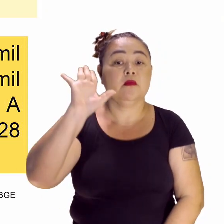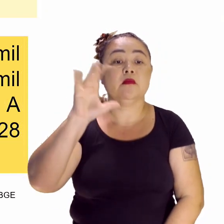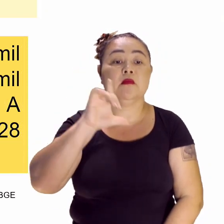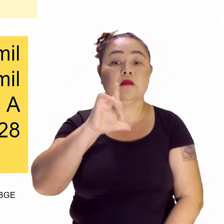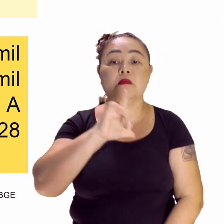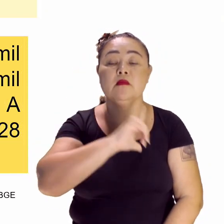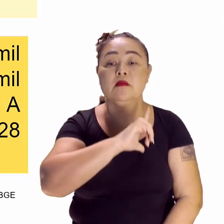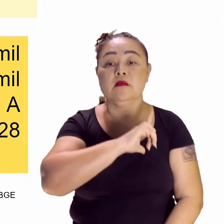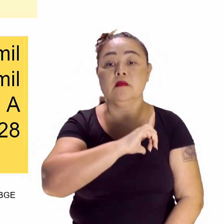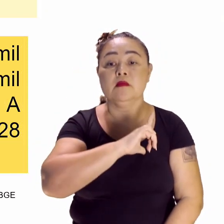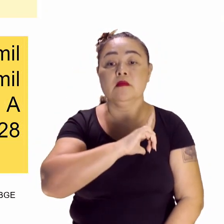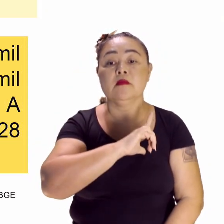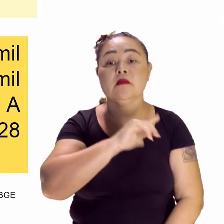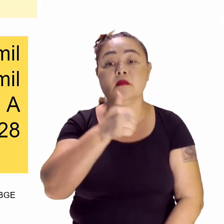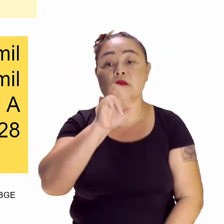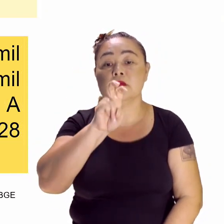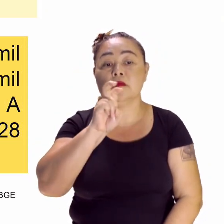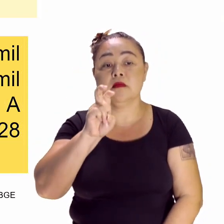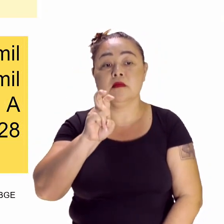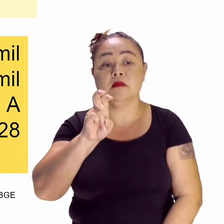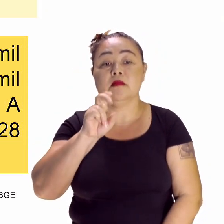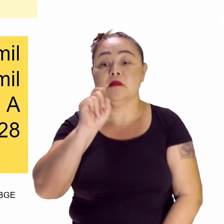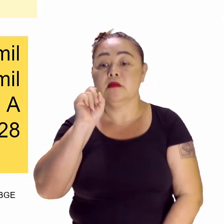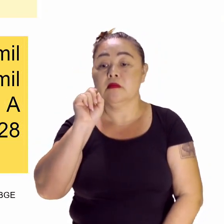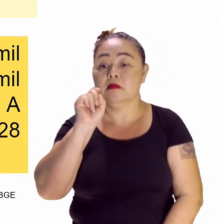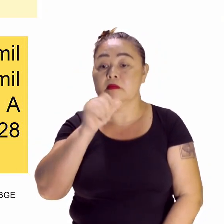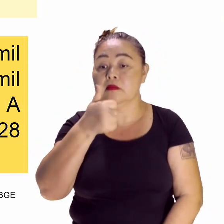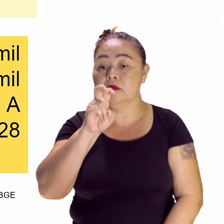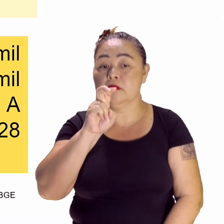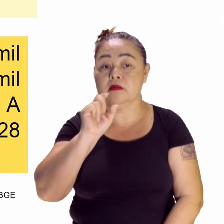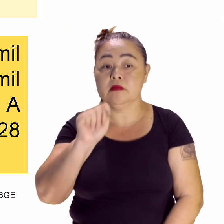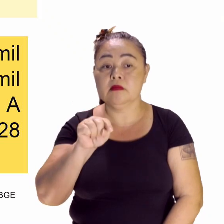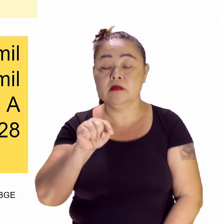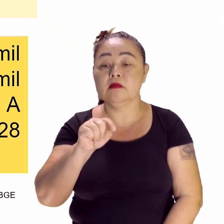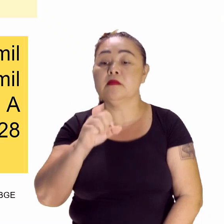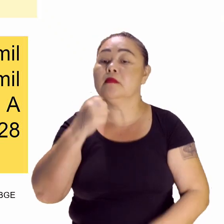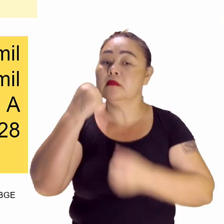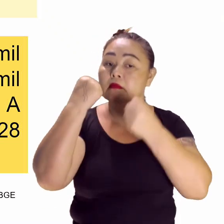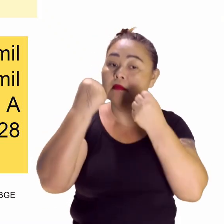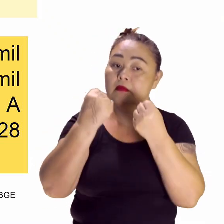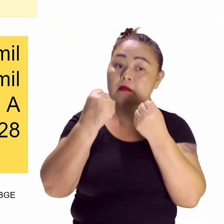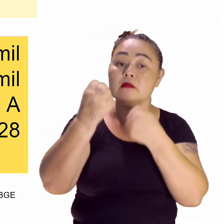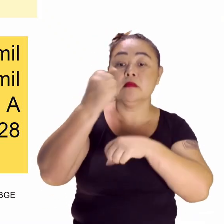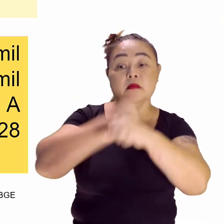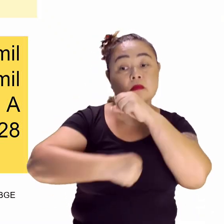produtor né exatamente com 151 155 mil toneladas lá em 2019 exatamente